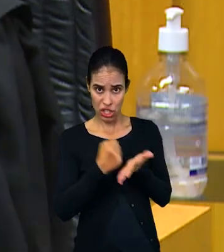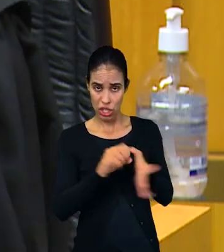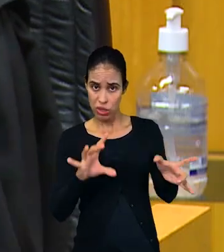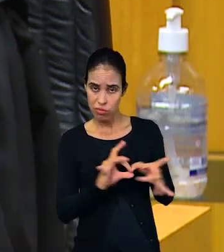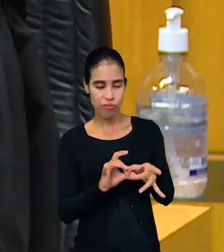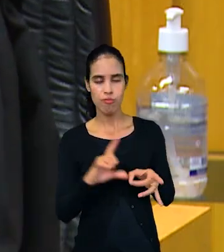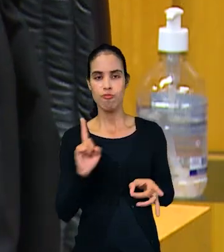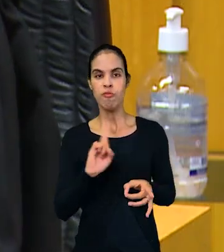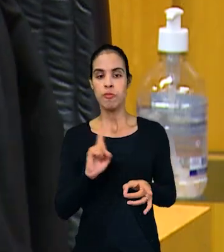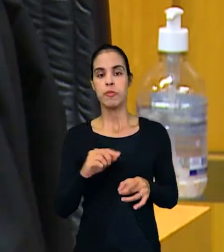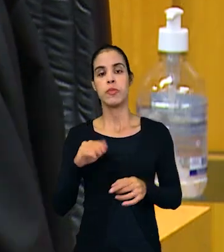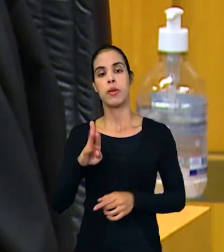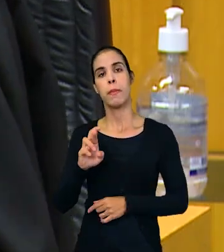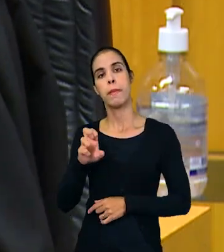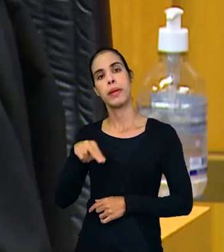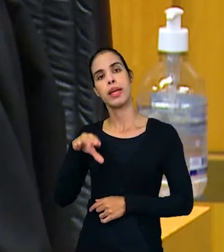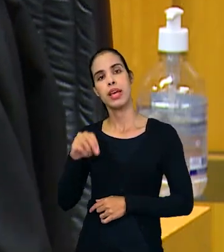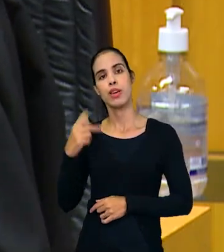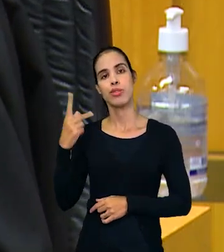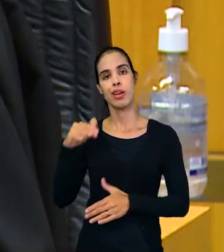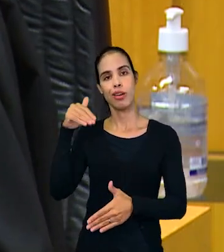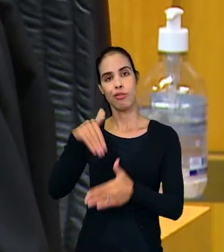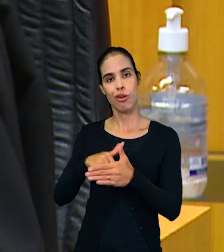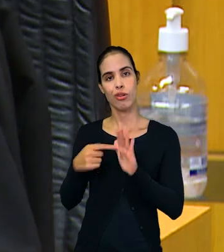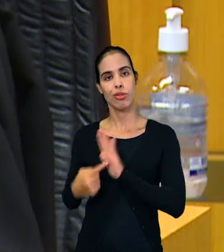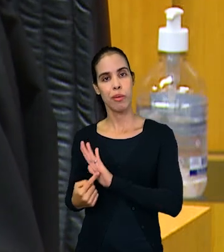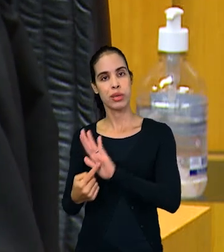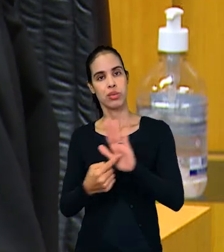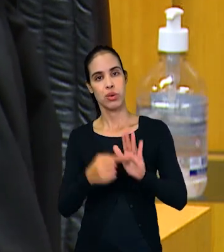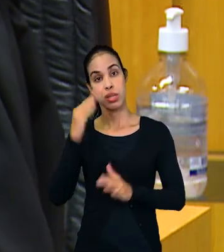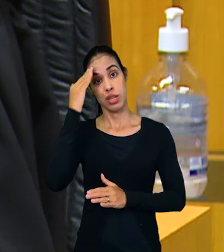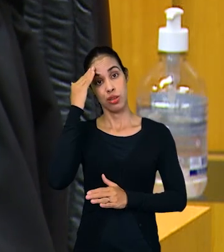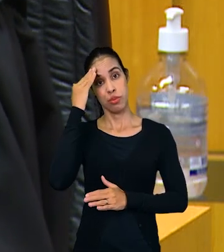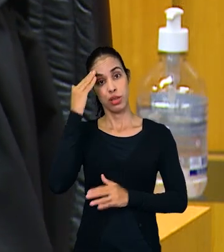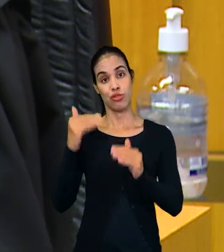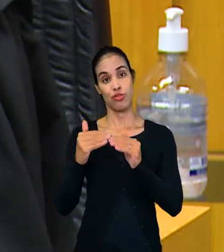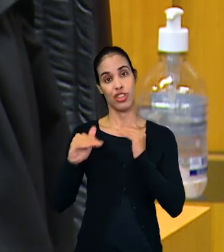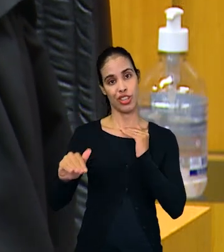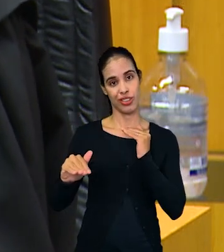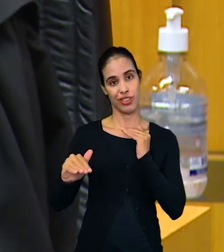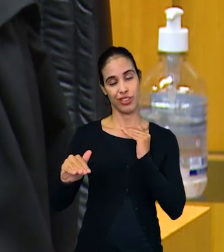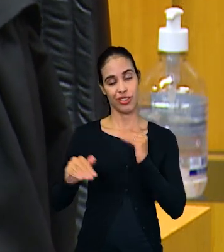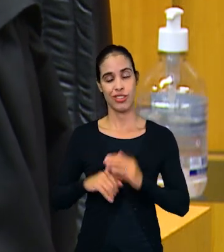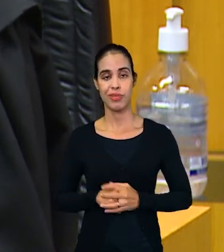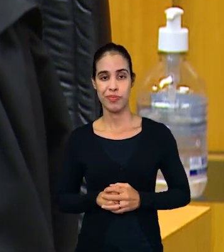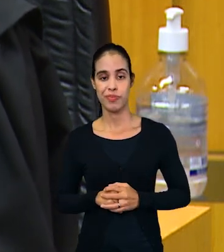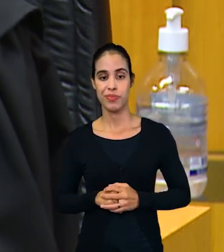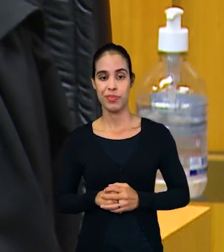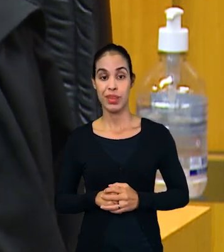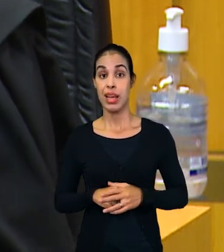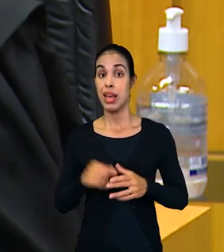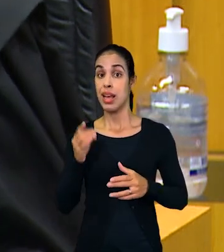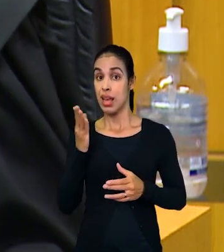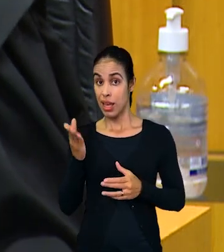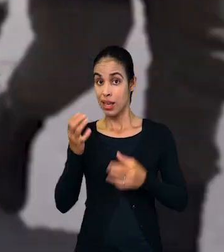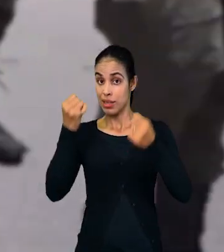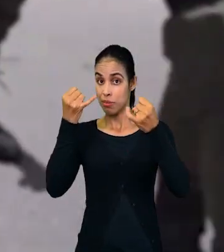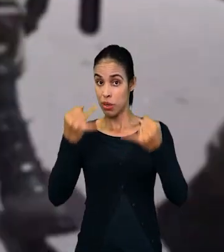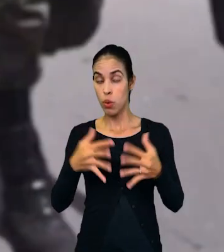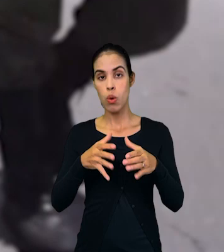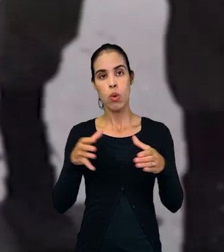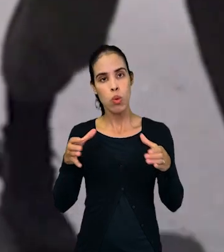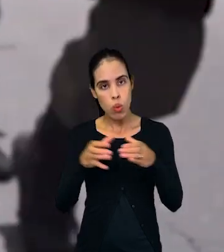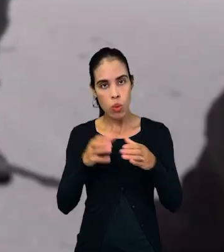Mas prevaleceu o voto do ministro Breno Medeiros, que apresentou o entendimento divergente. Ele explicou